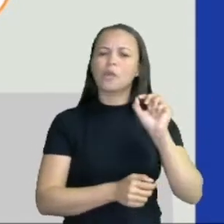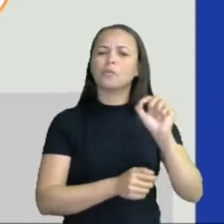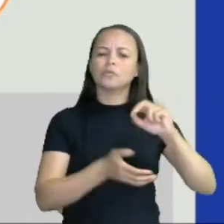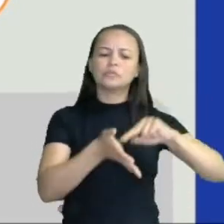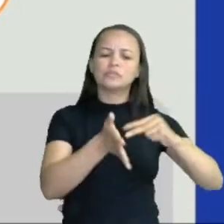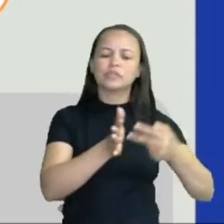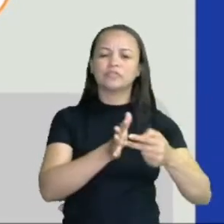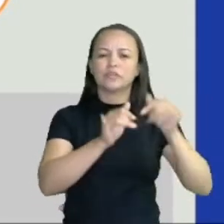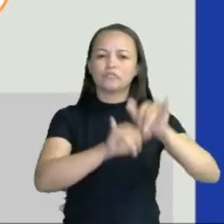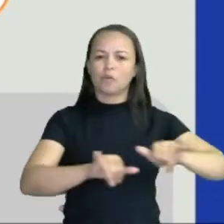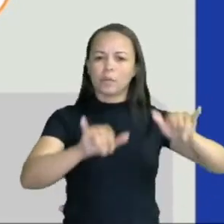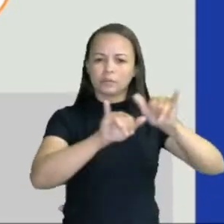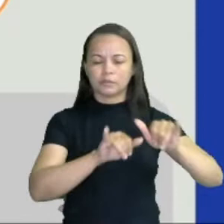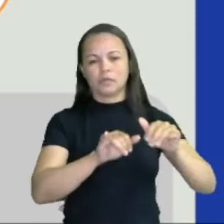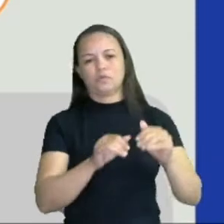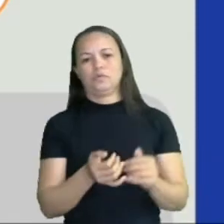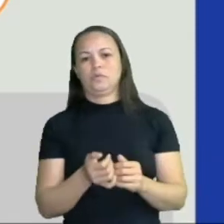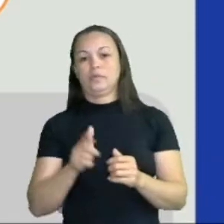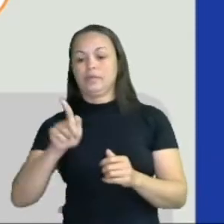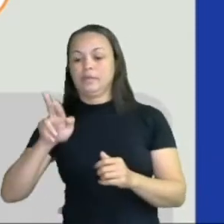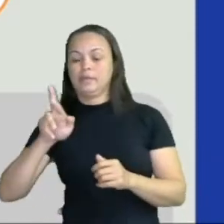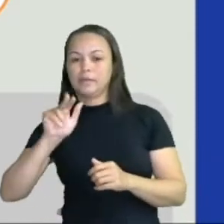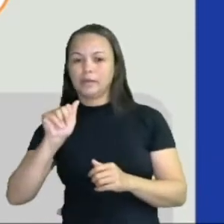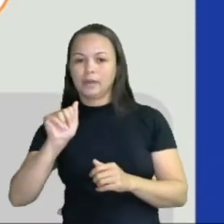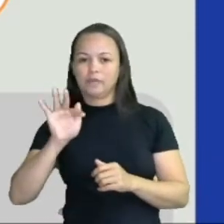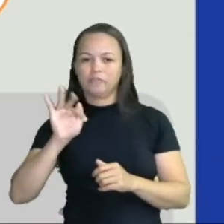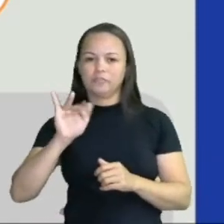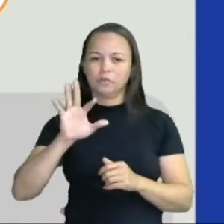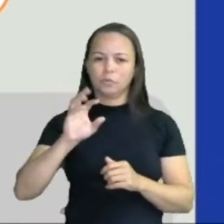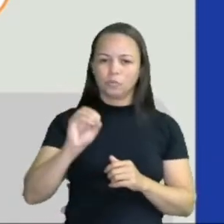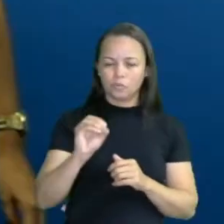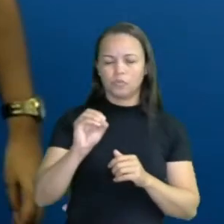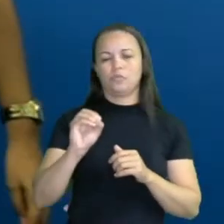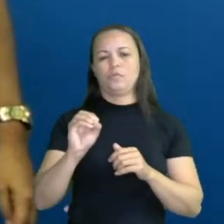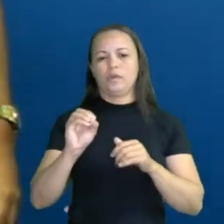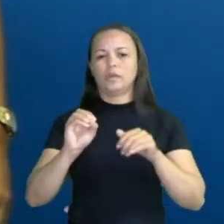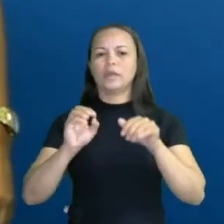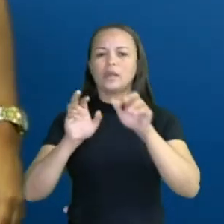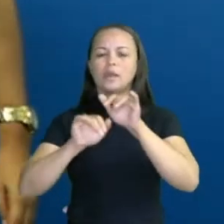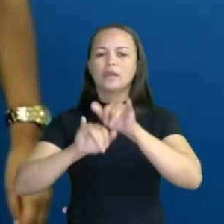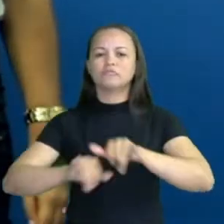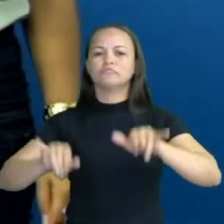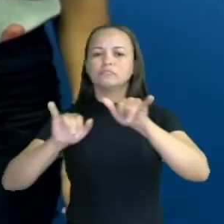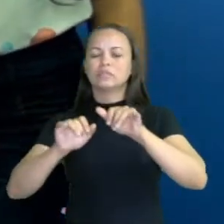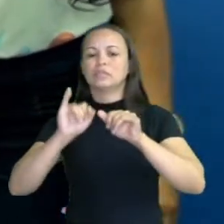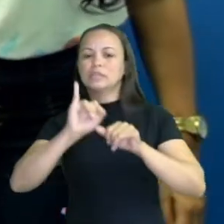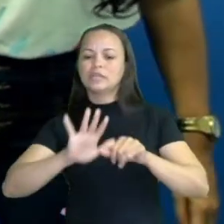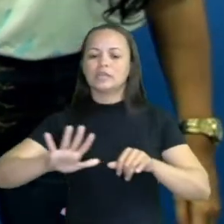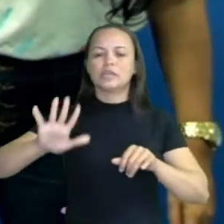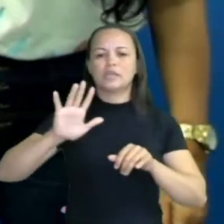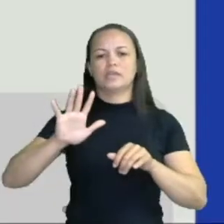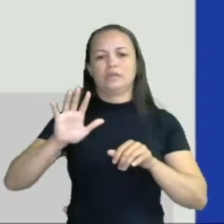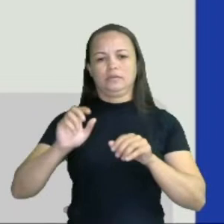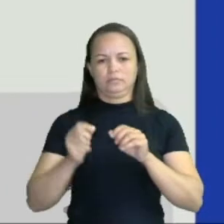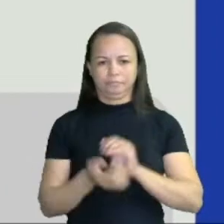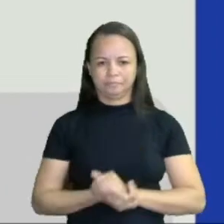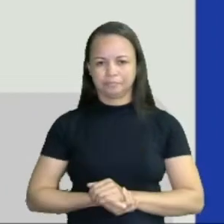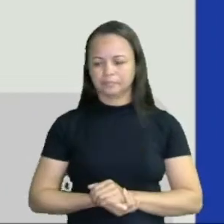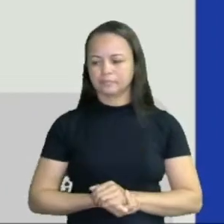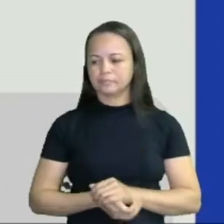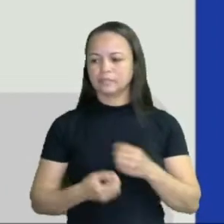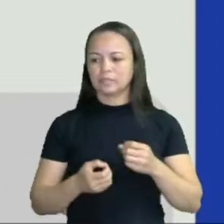gráfico, que significa desenho, imagem, representação visual. Então, eu trouxe aqui um infográfico para a